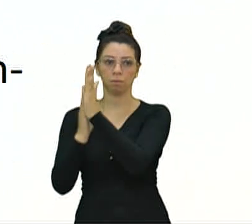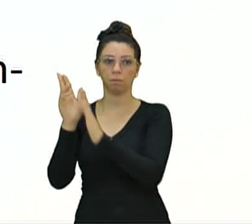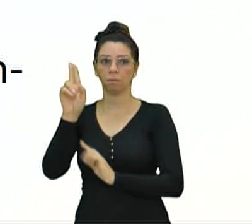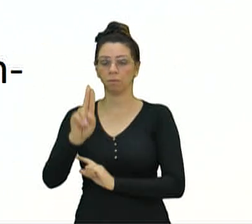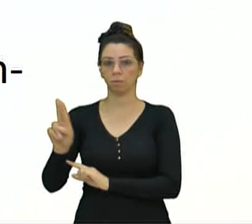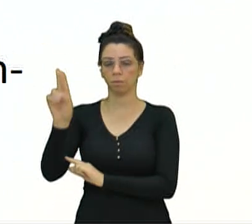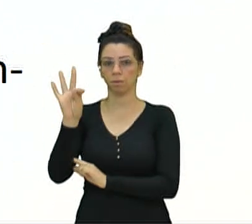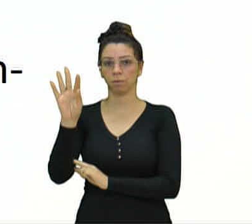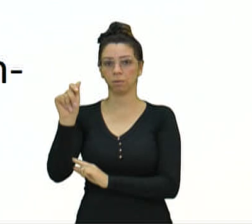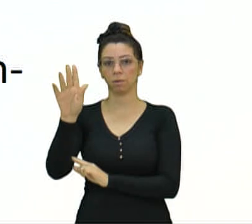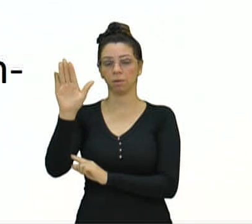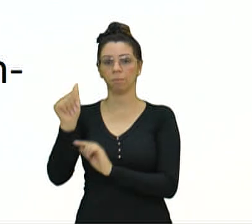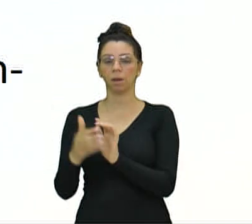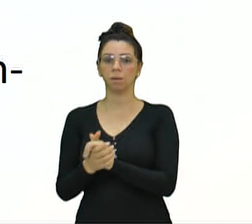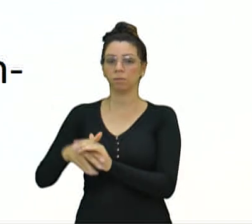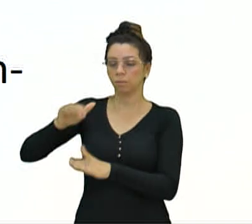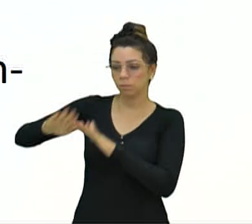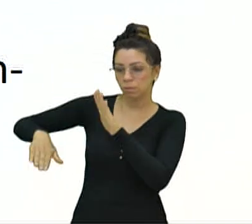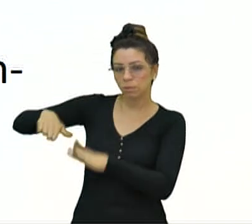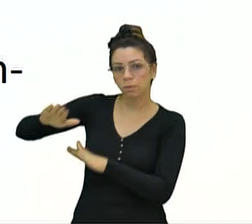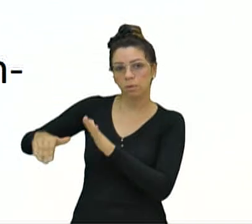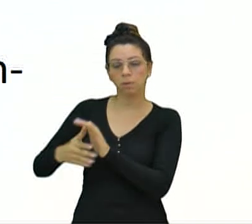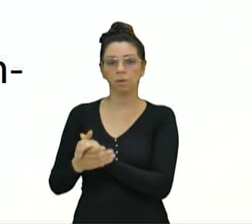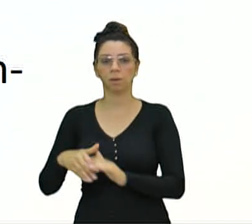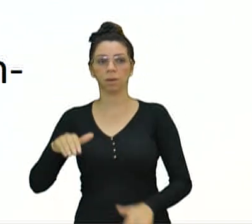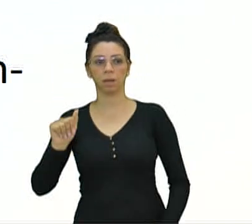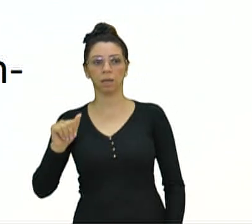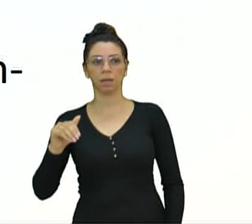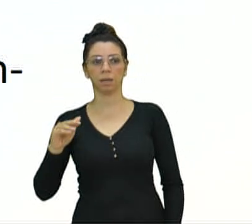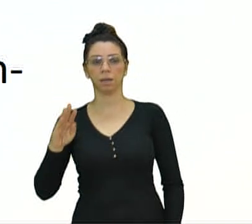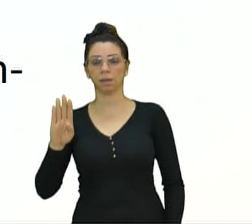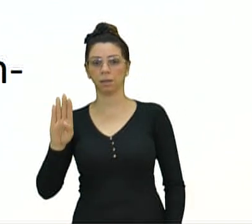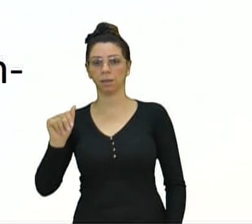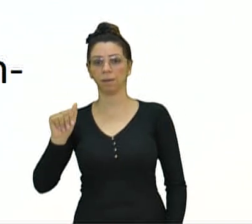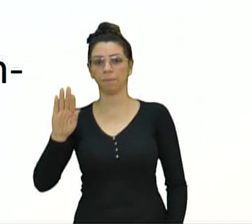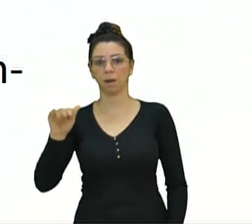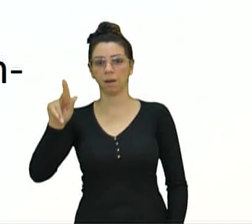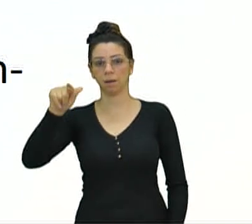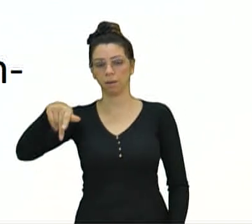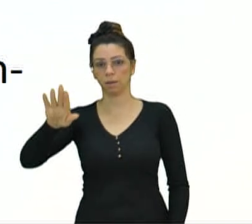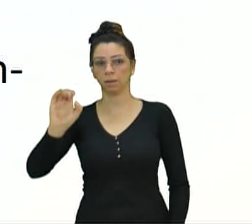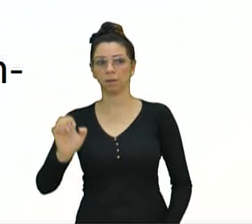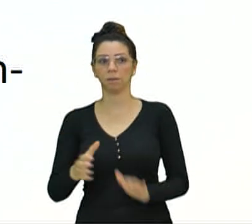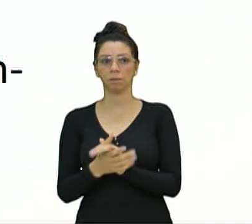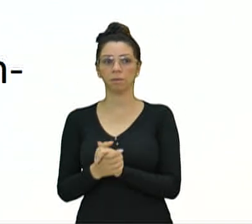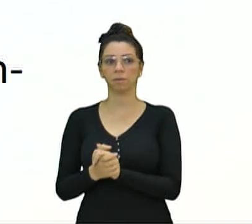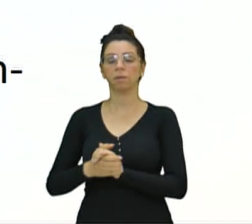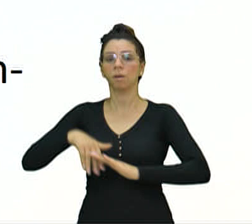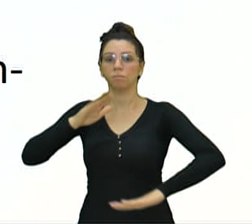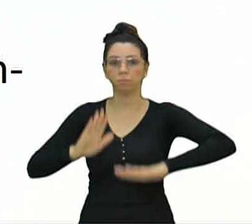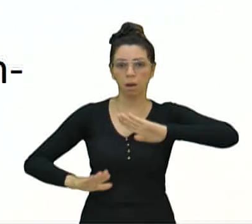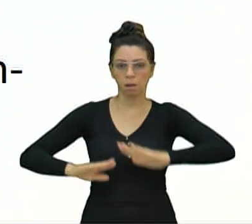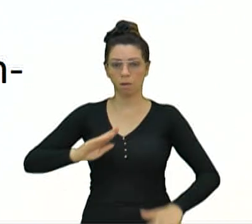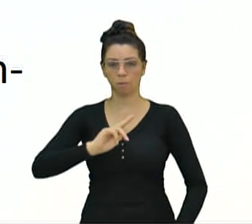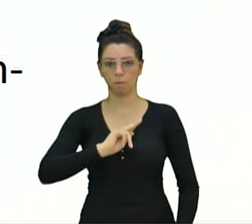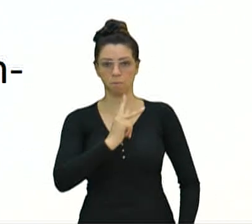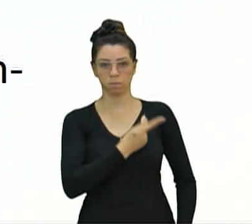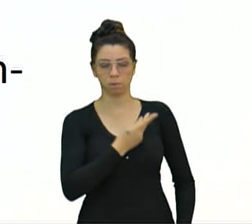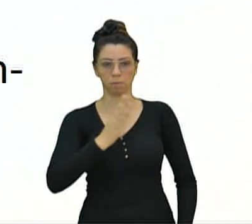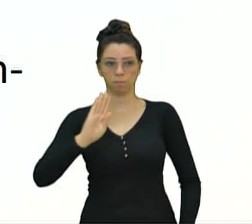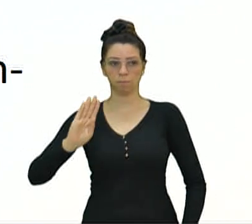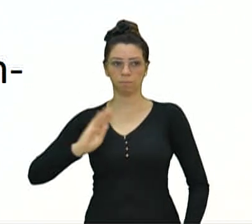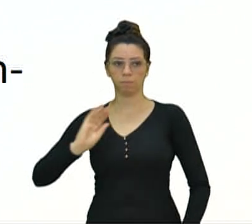de atabaques, uso do tambor pelo povo hebreu e a última alternativa, os